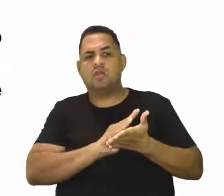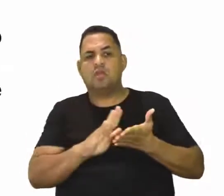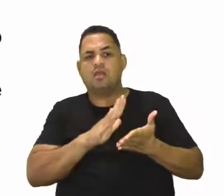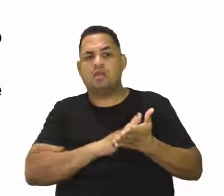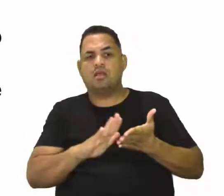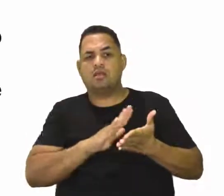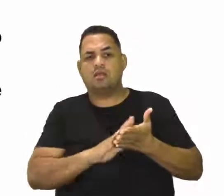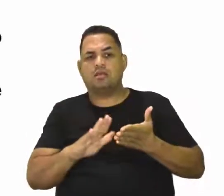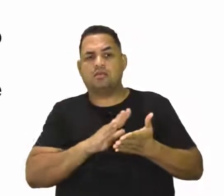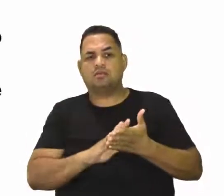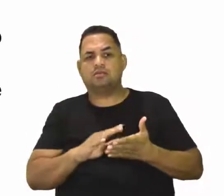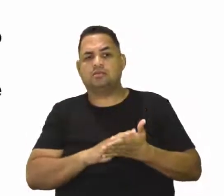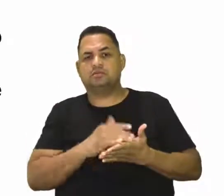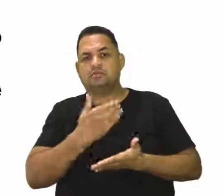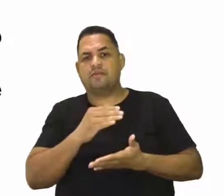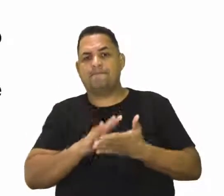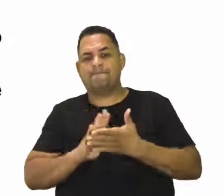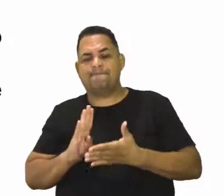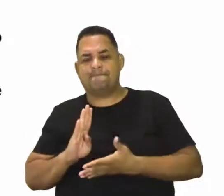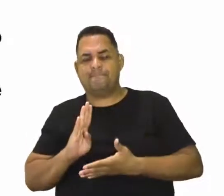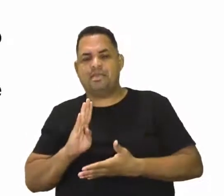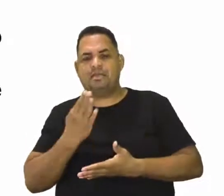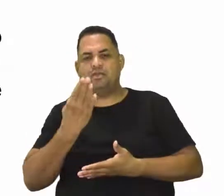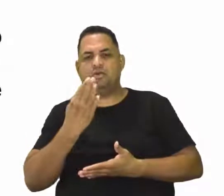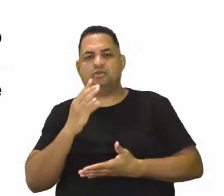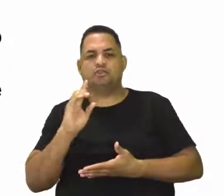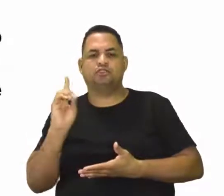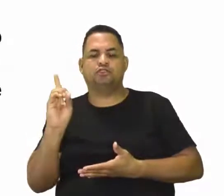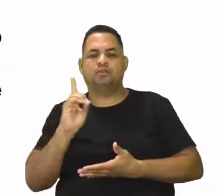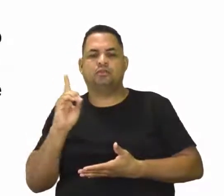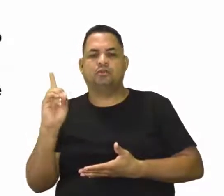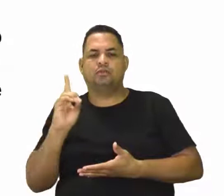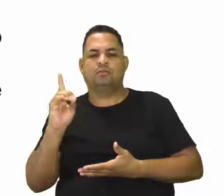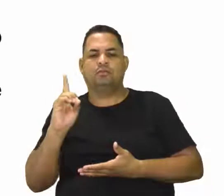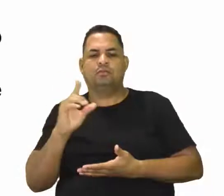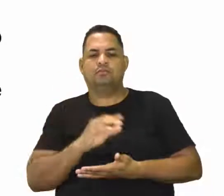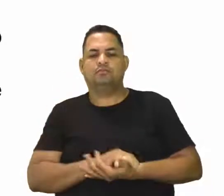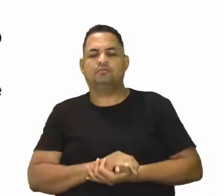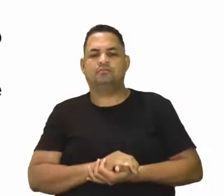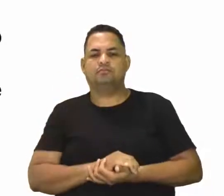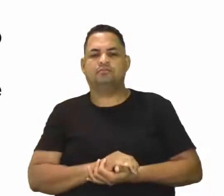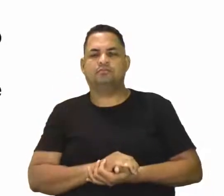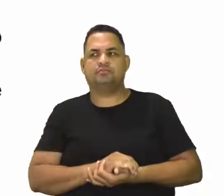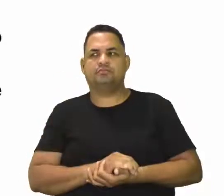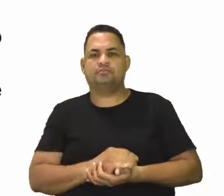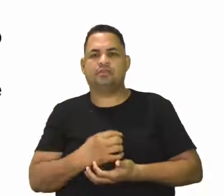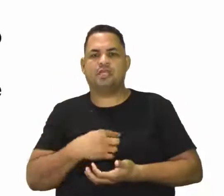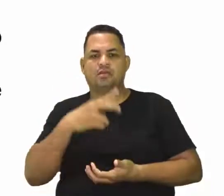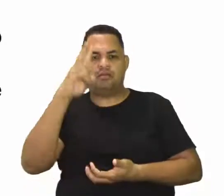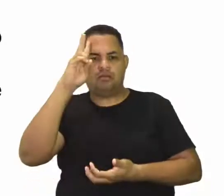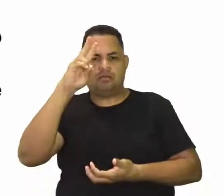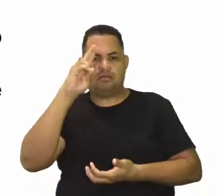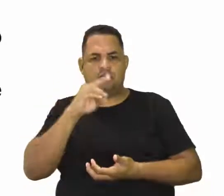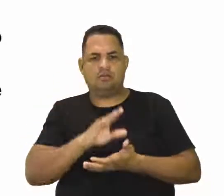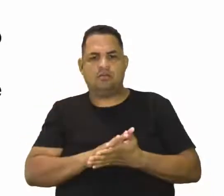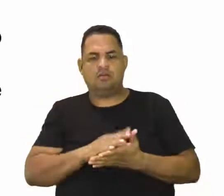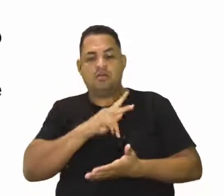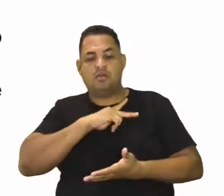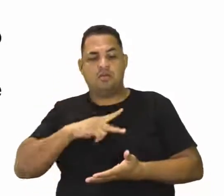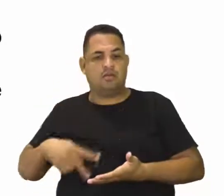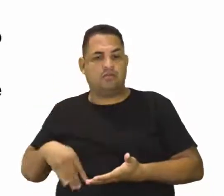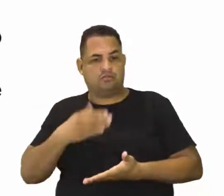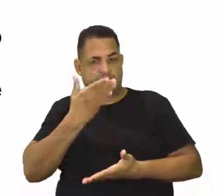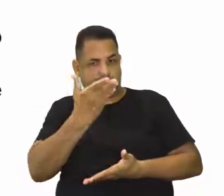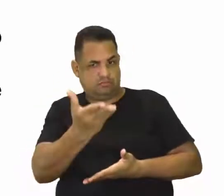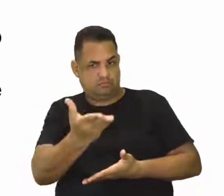foram gastos em termos de bilhões de doses eu eu lembro que o Bush é